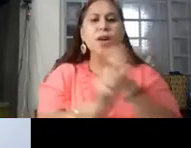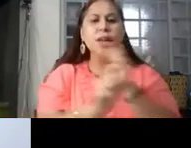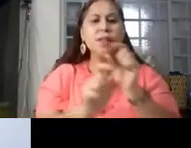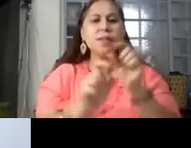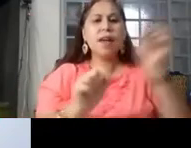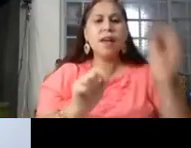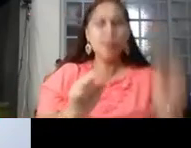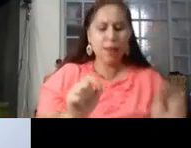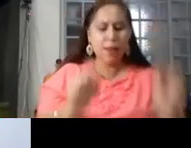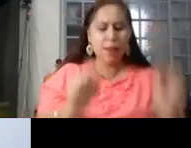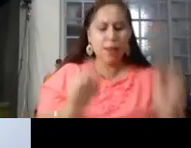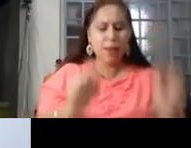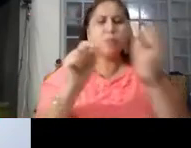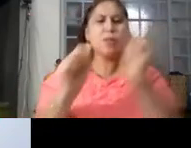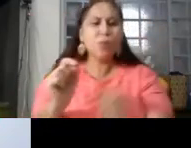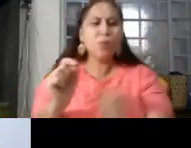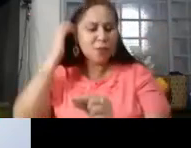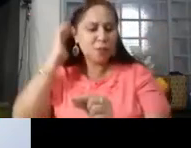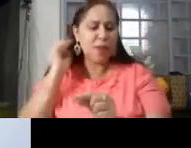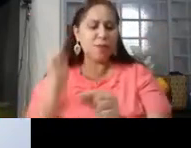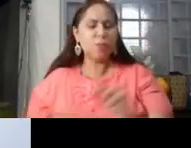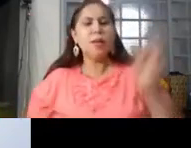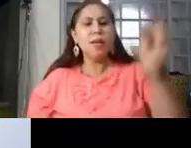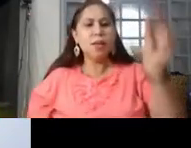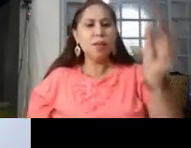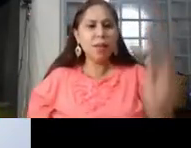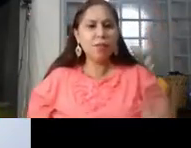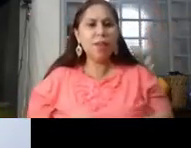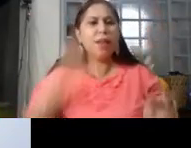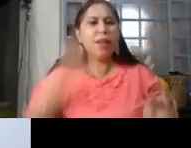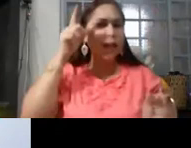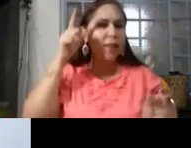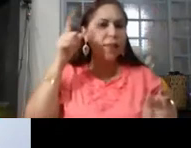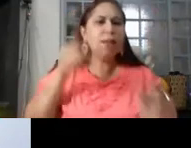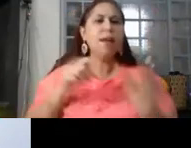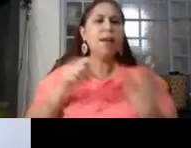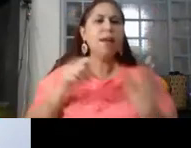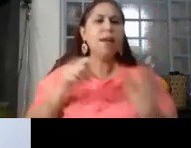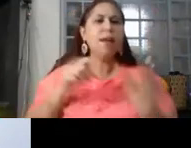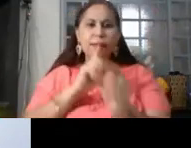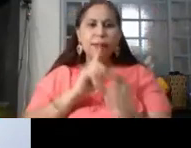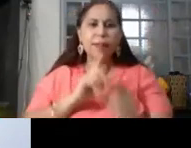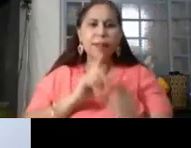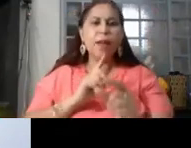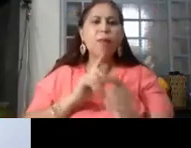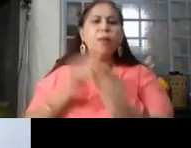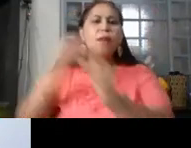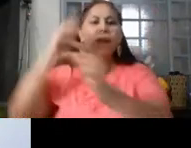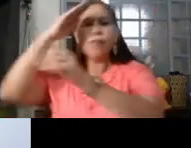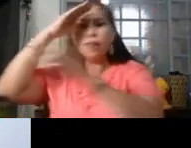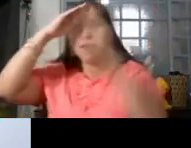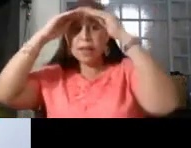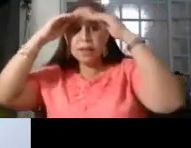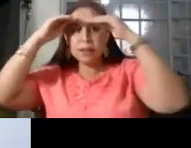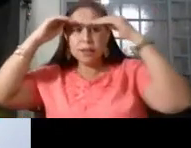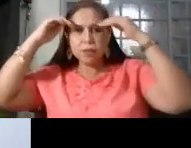vou organizar as pessoas no espaço. Então, aqui vai estar Leinha, aqui vai estar Daniel e aqui